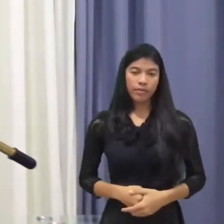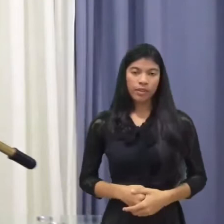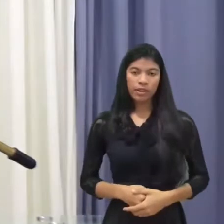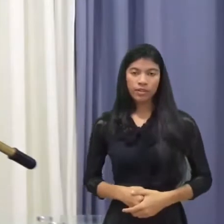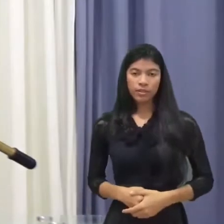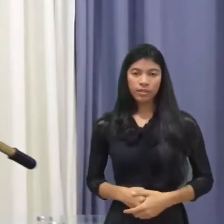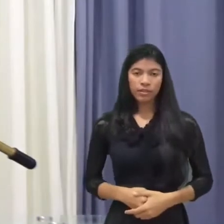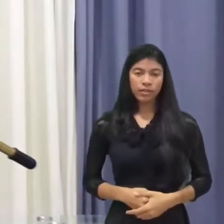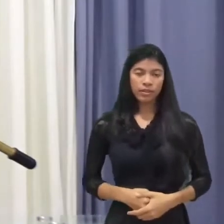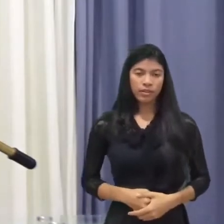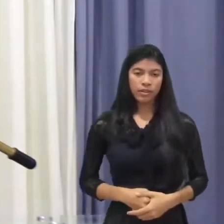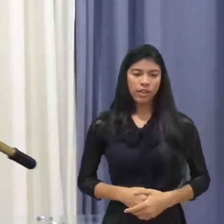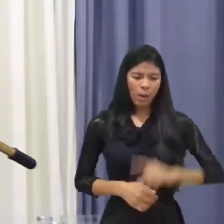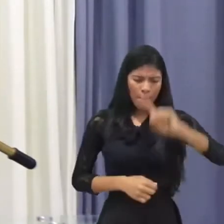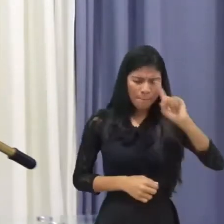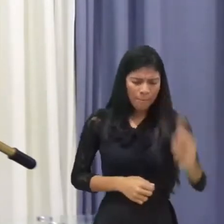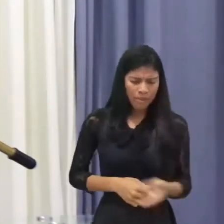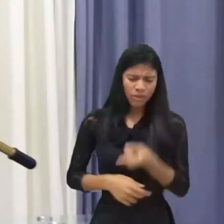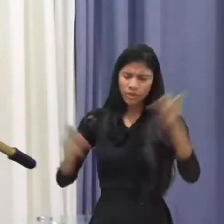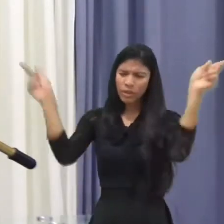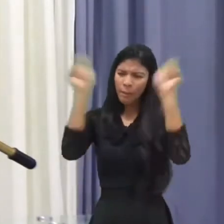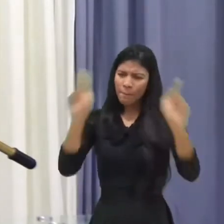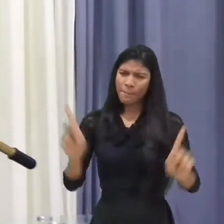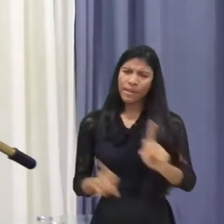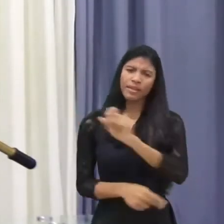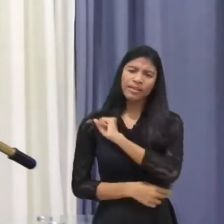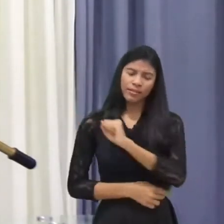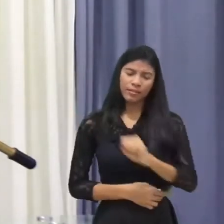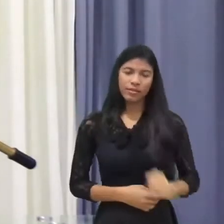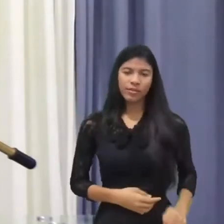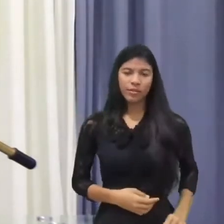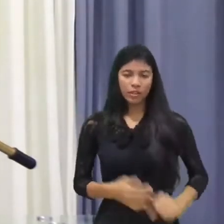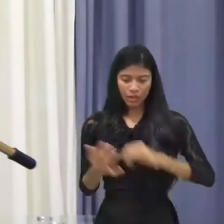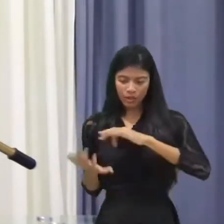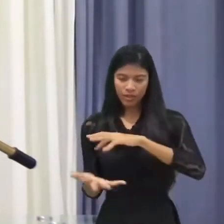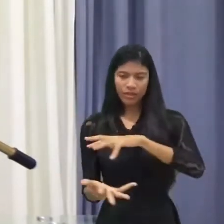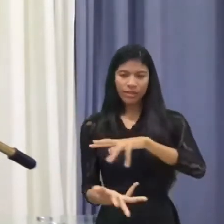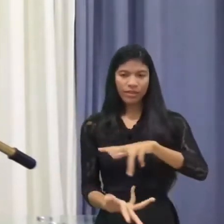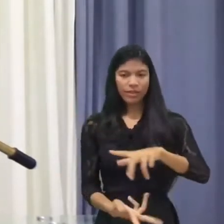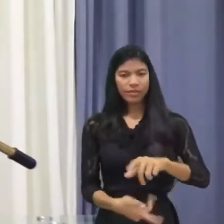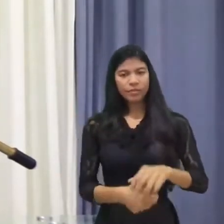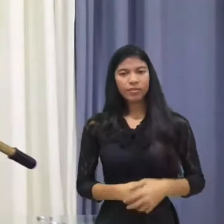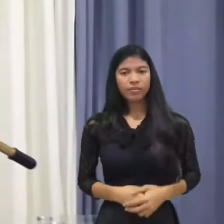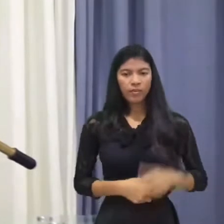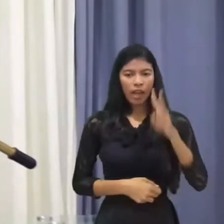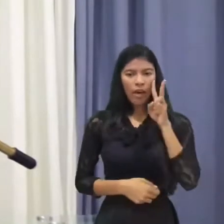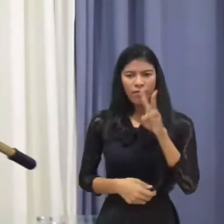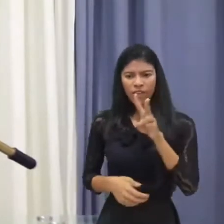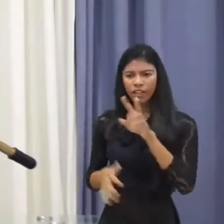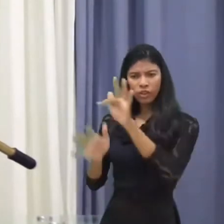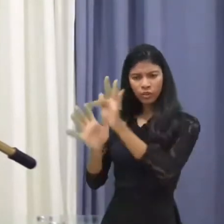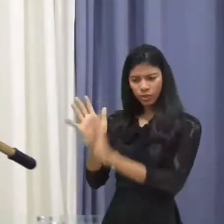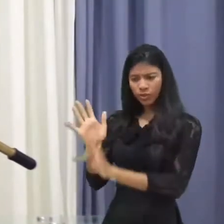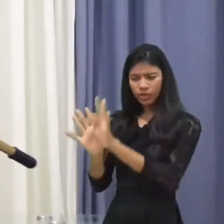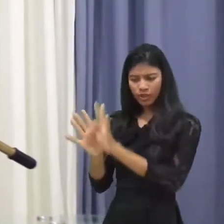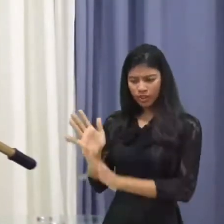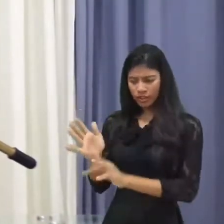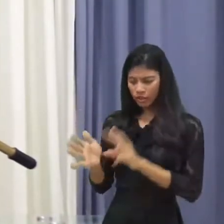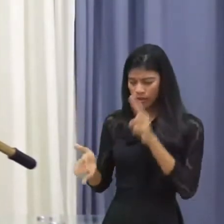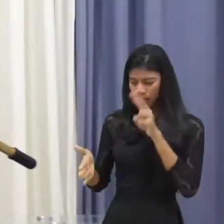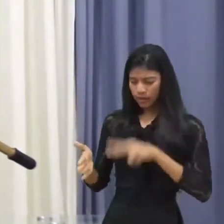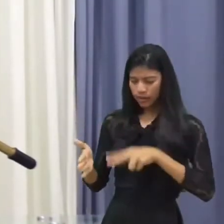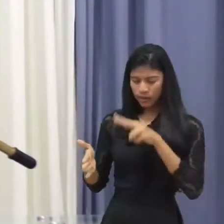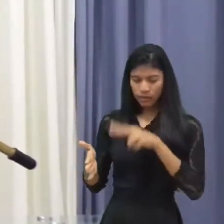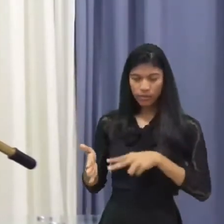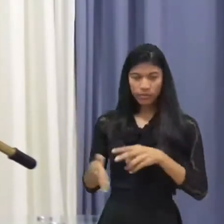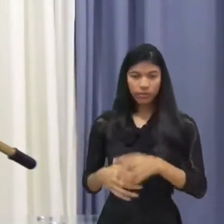de paz na terra. Veja o texto que nós lemos, que fala do